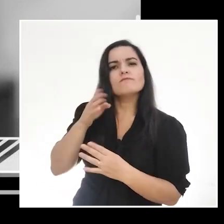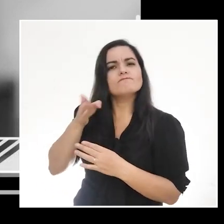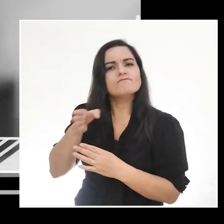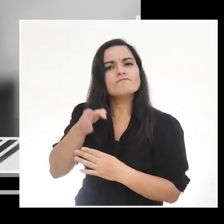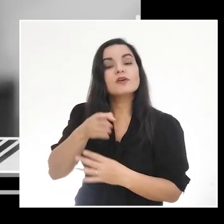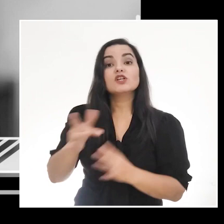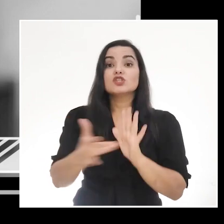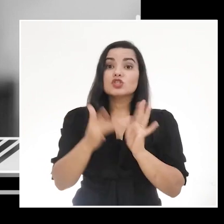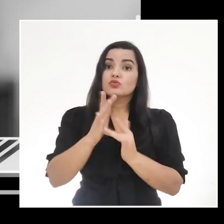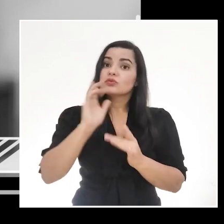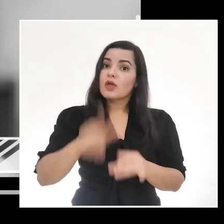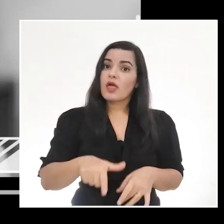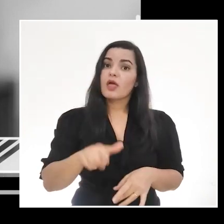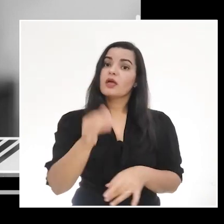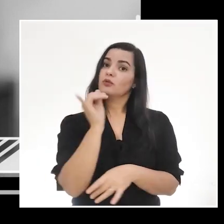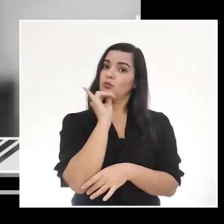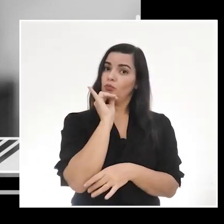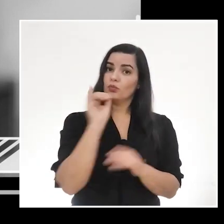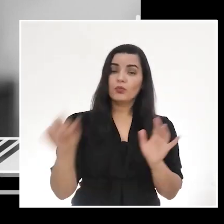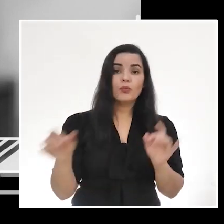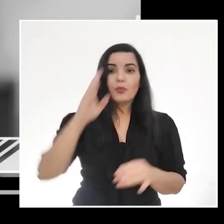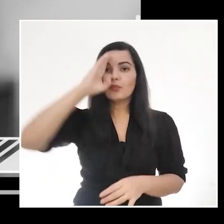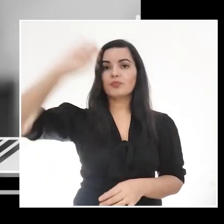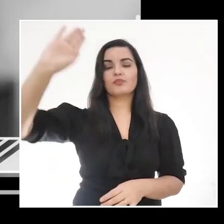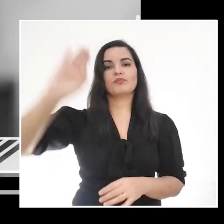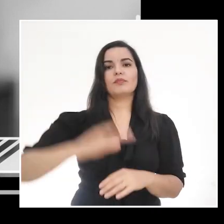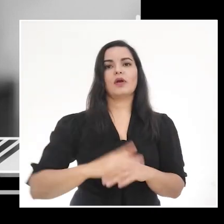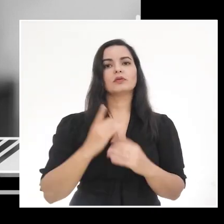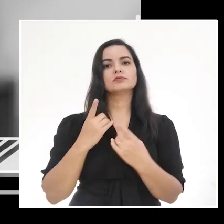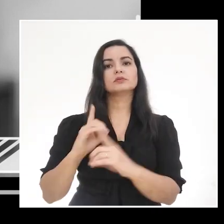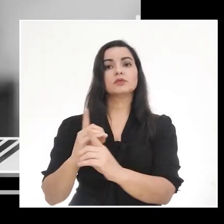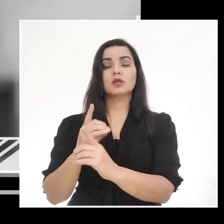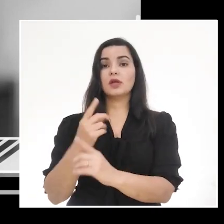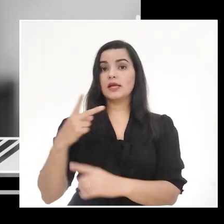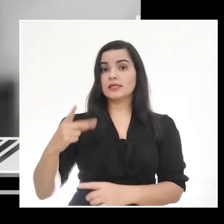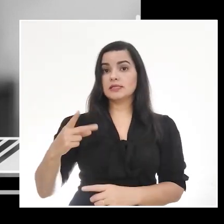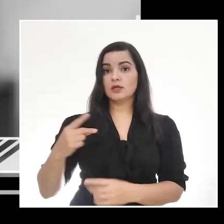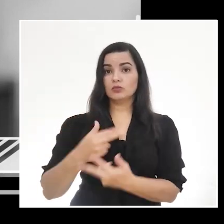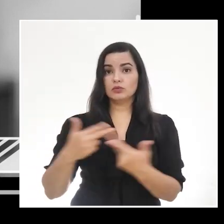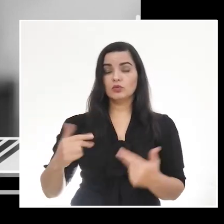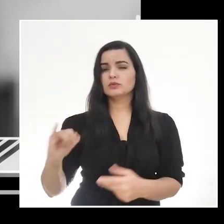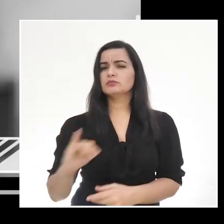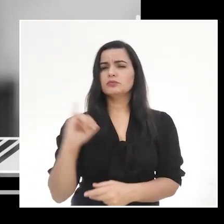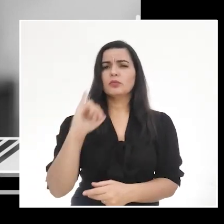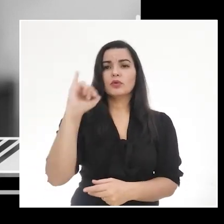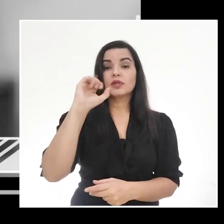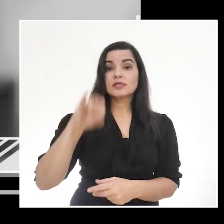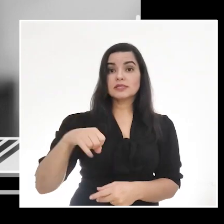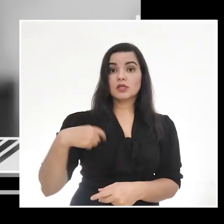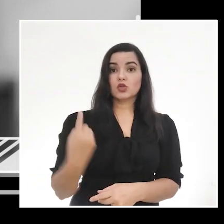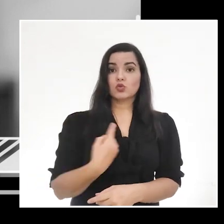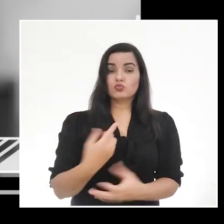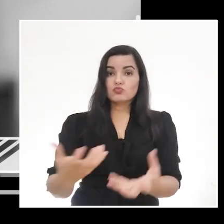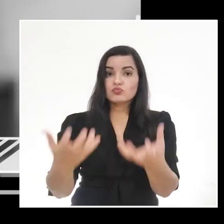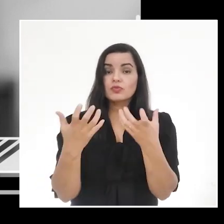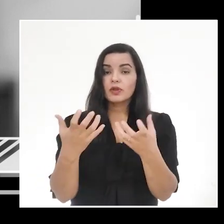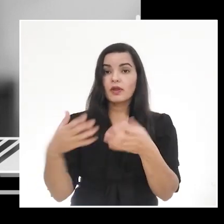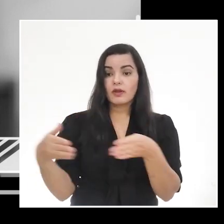4 pessoas. Jesus é o modelo por excelência do discipulado. Uma segunda questão